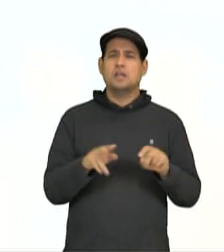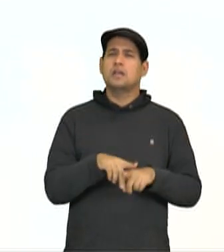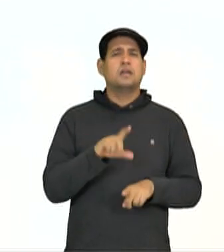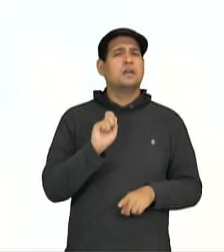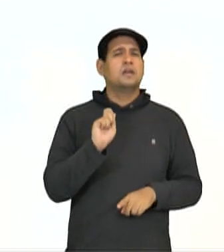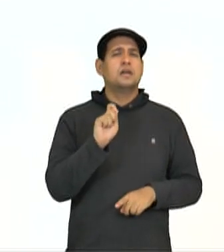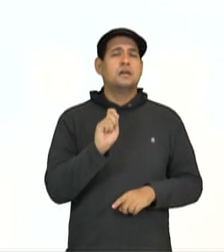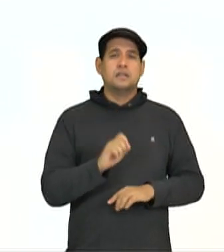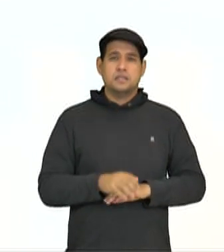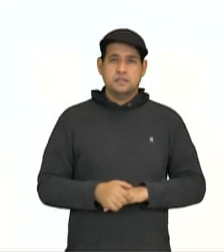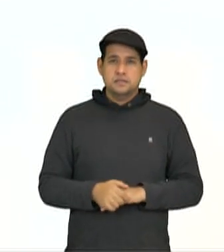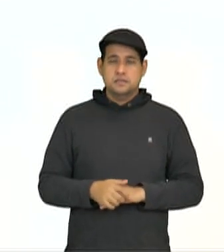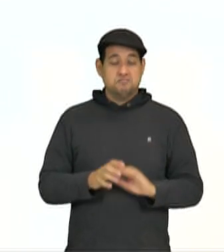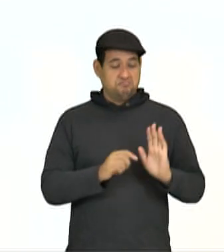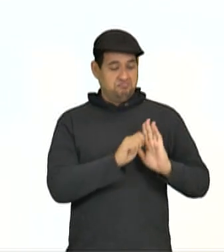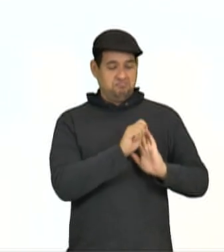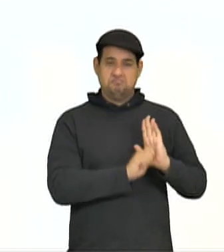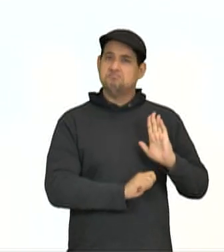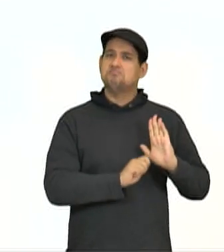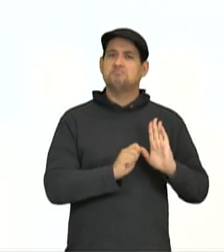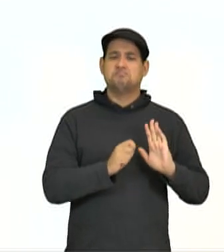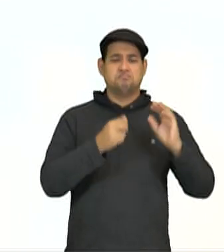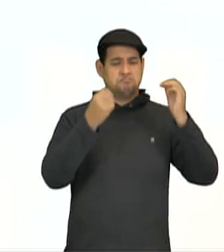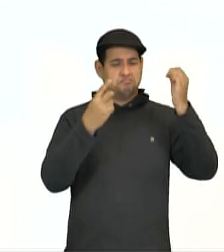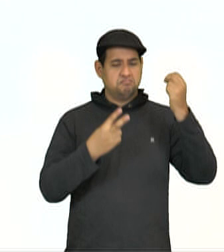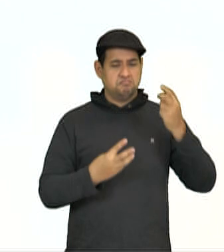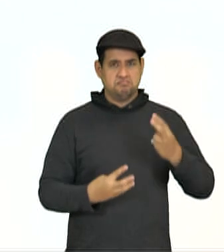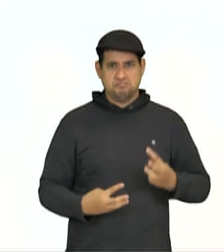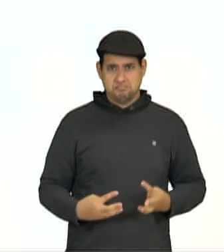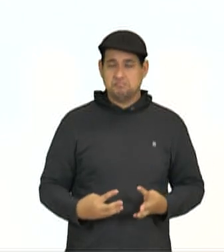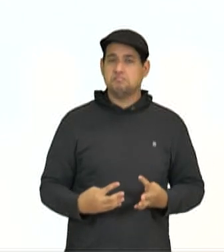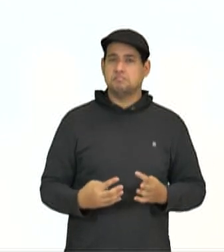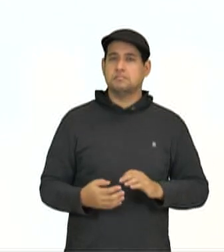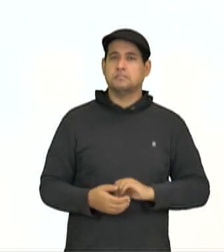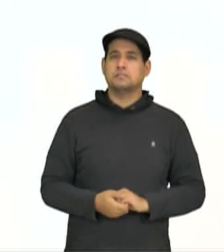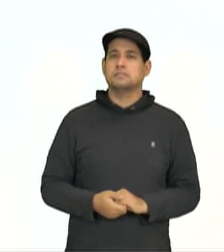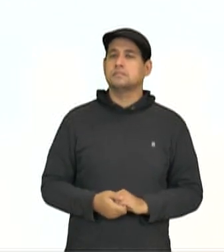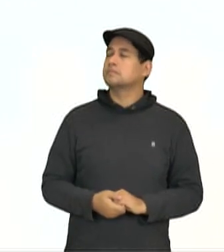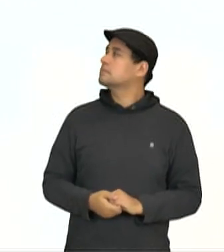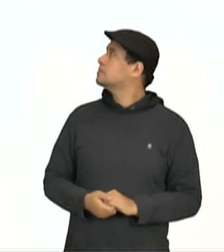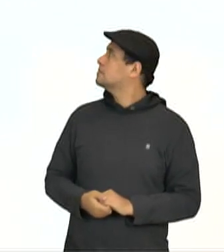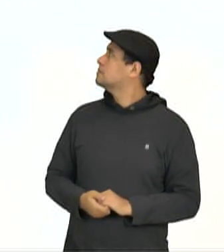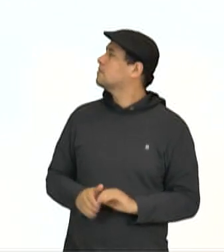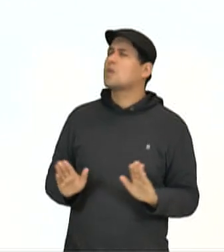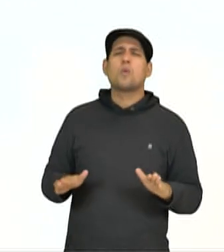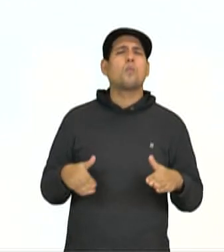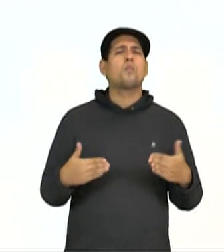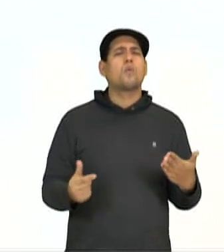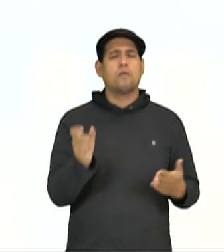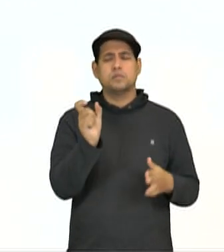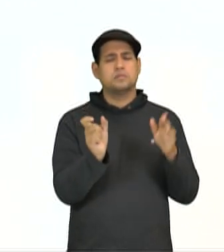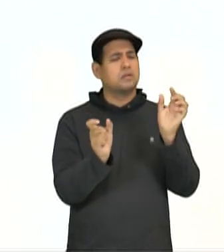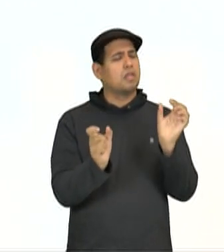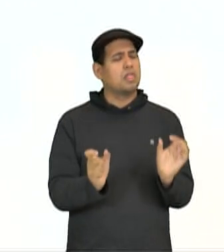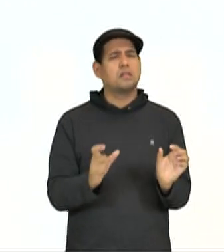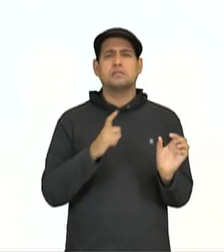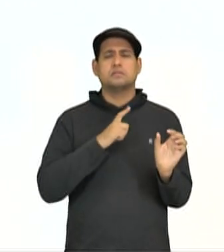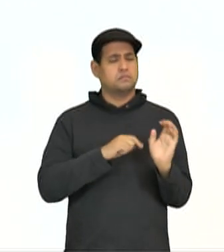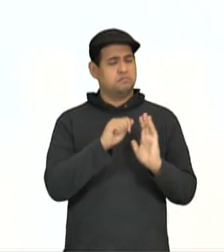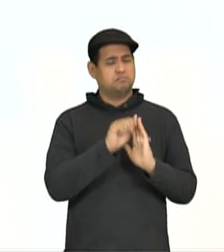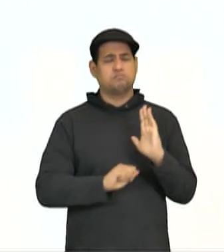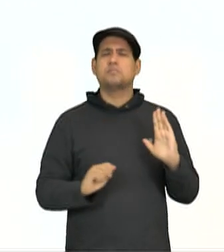um pouco num texto narrativo, né? Narrative text. E quais são as características desse tipo de